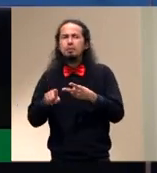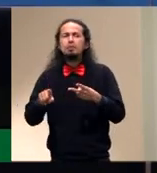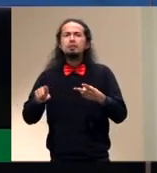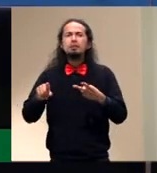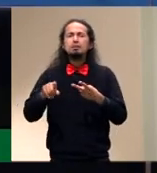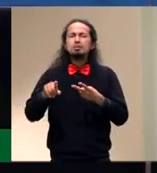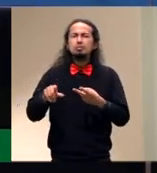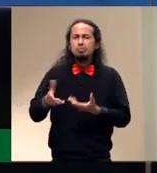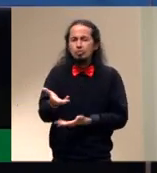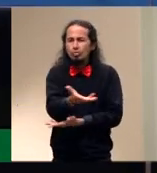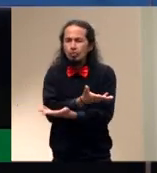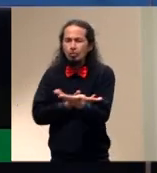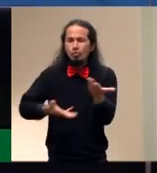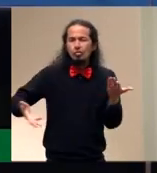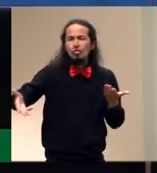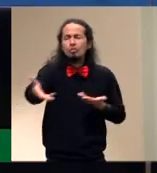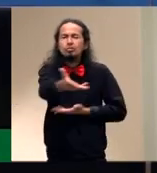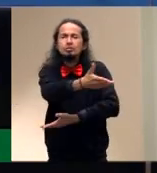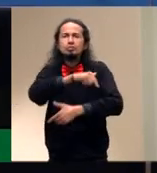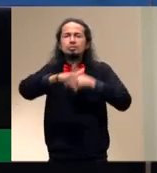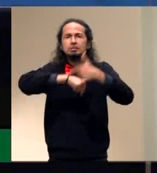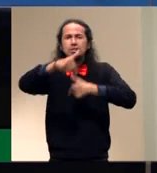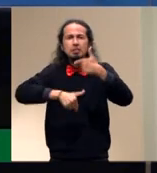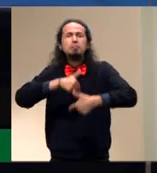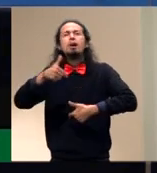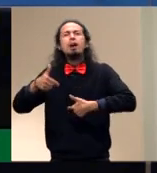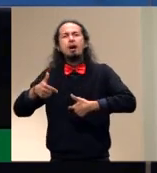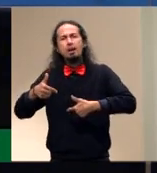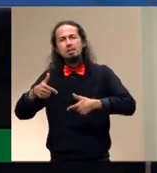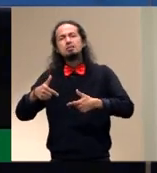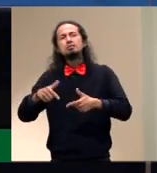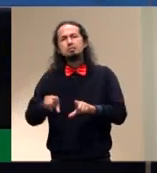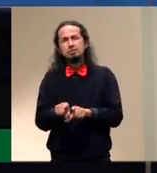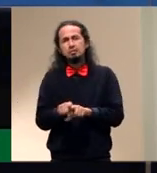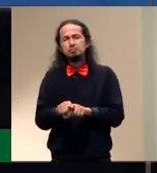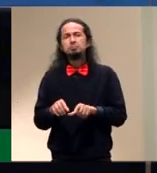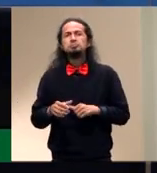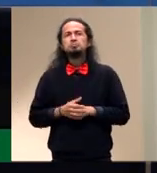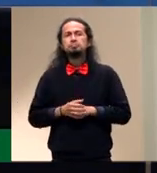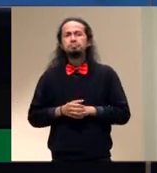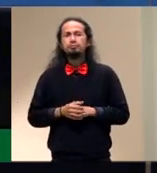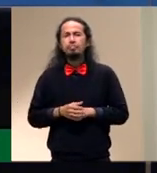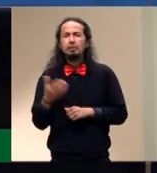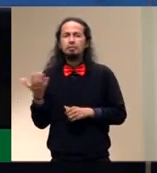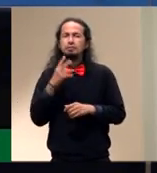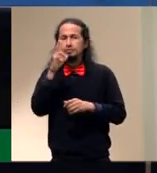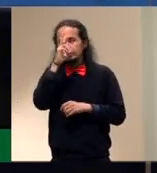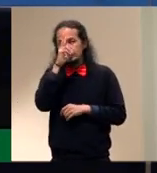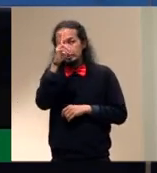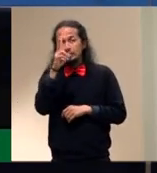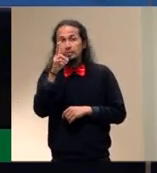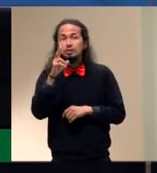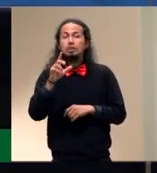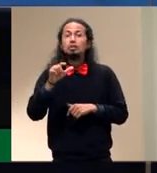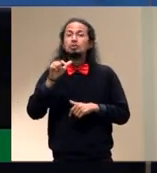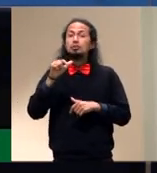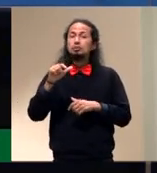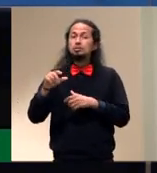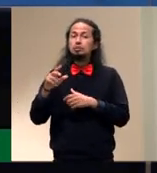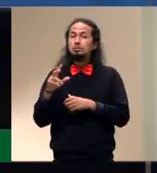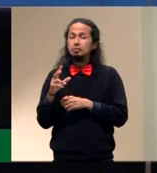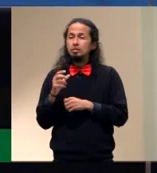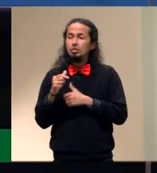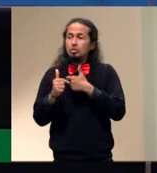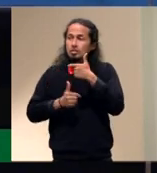trabalho, para que, de mãos dadas, assim, a gente possa fortalecer as nossas próprias condições de trabalho,